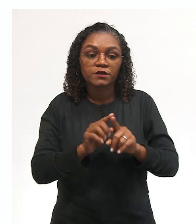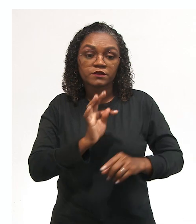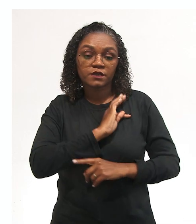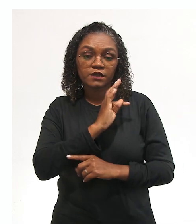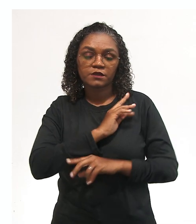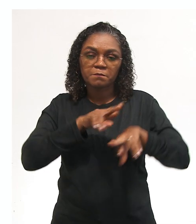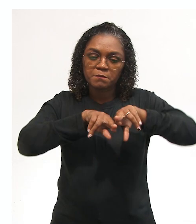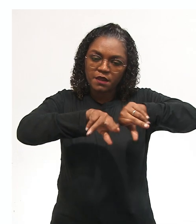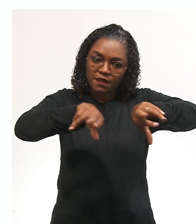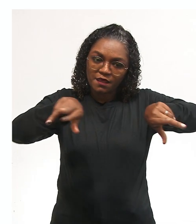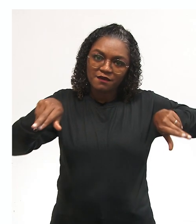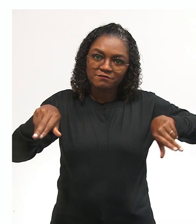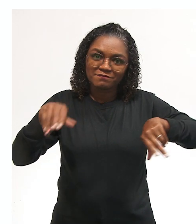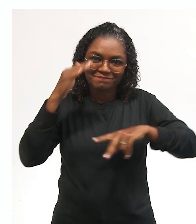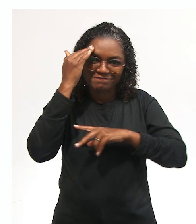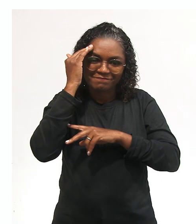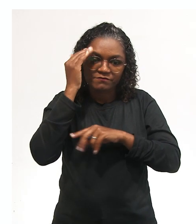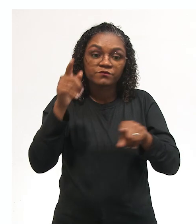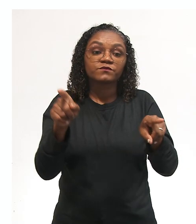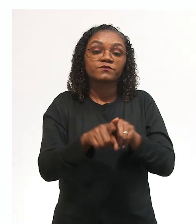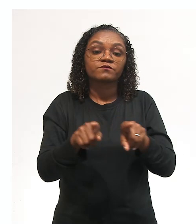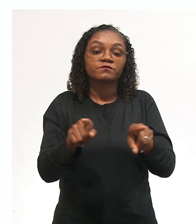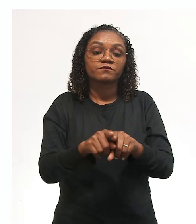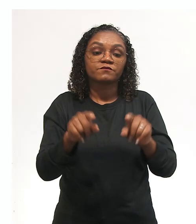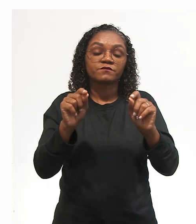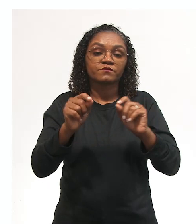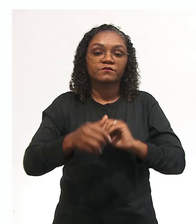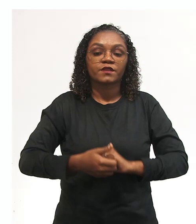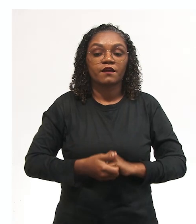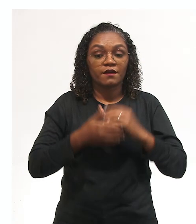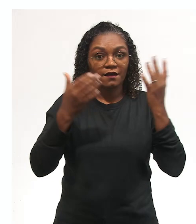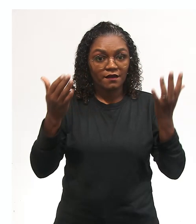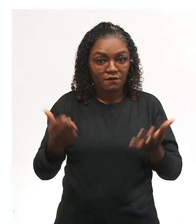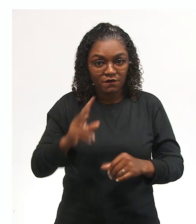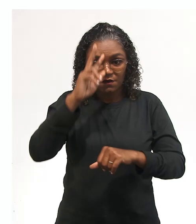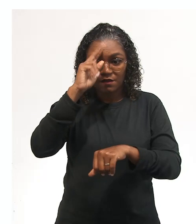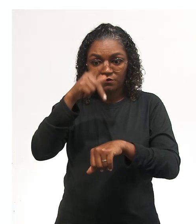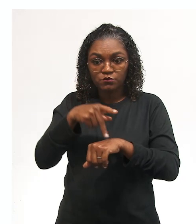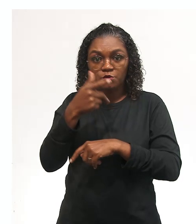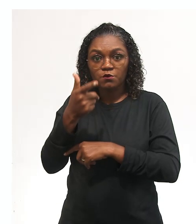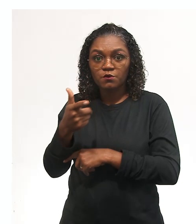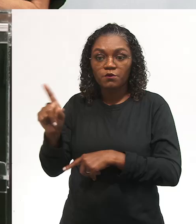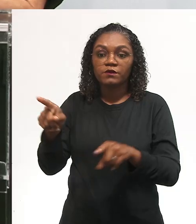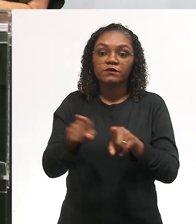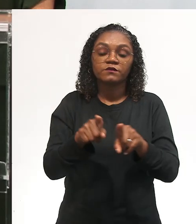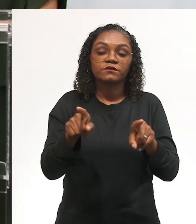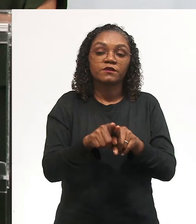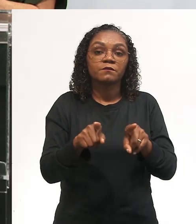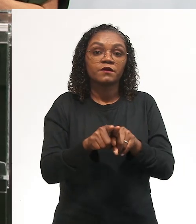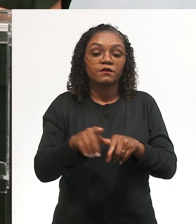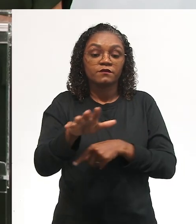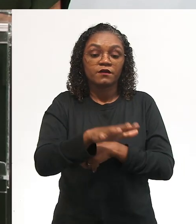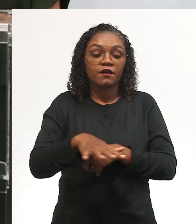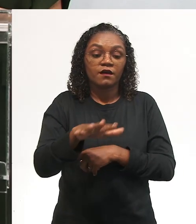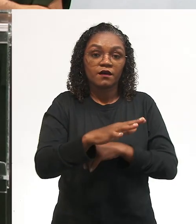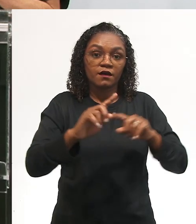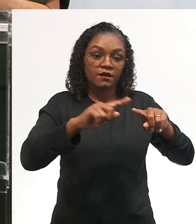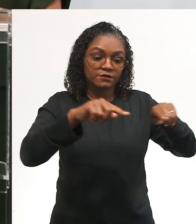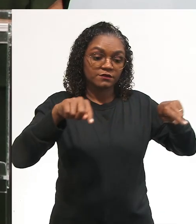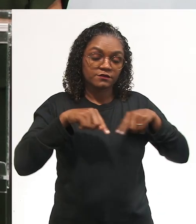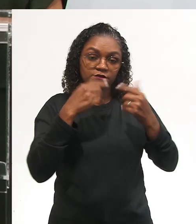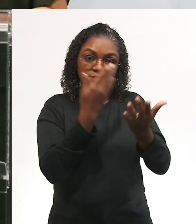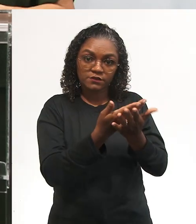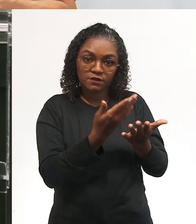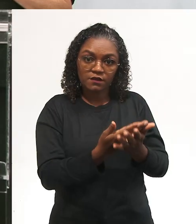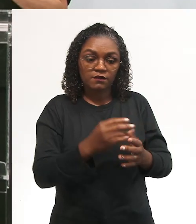essa contribuição com relação à politecnia. Politecnia pensada agora dentro do currículo, no âmbito da